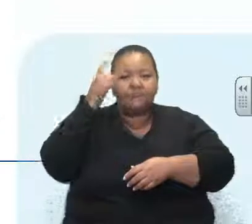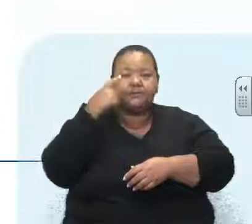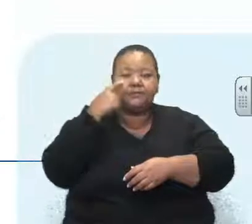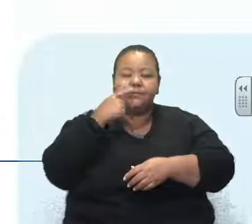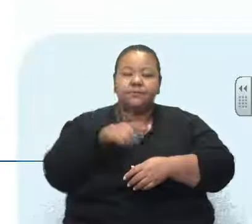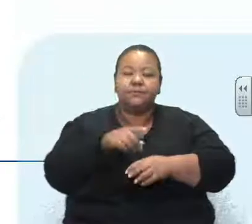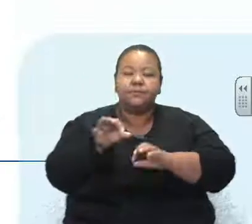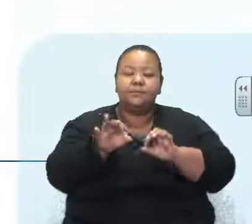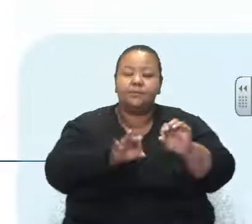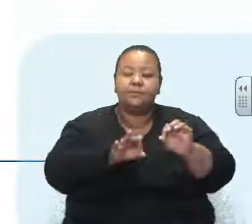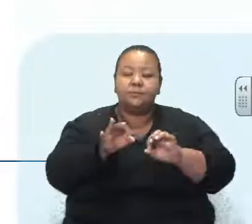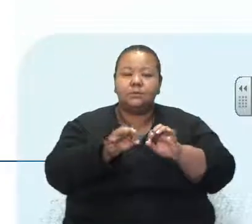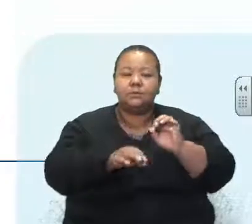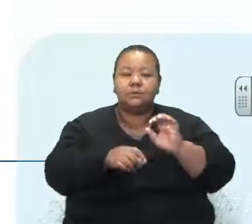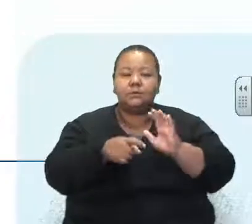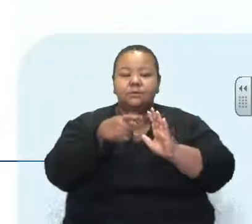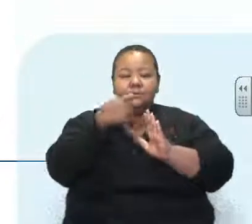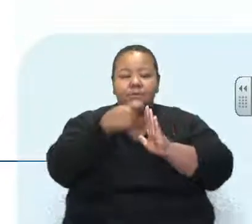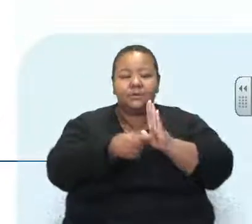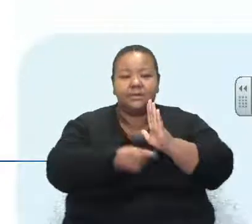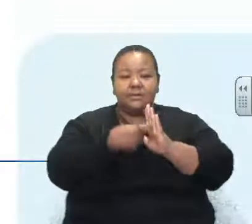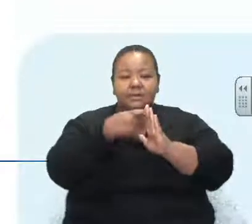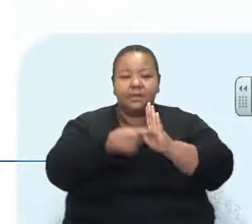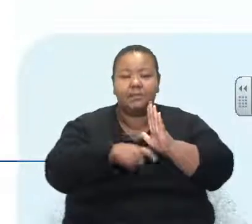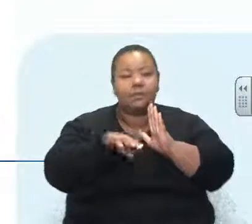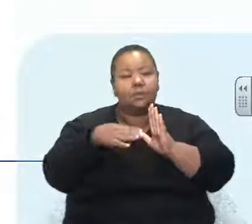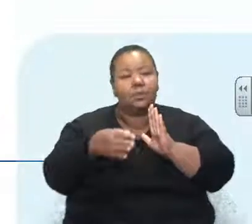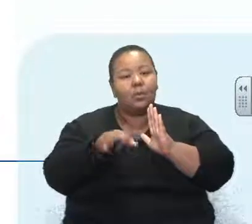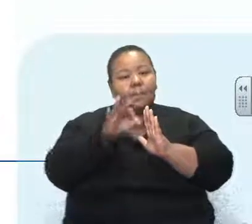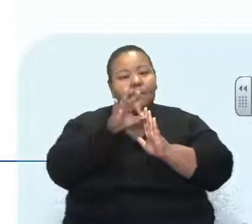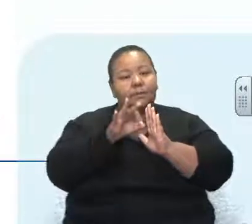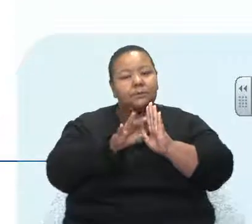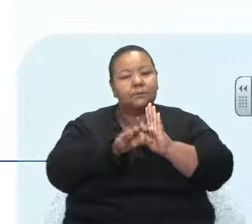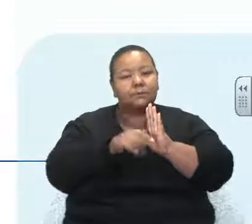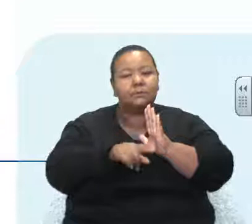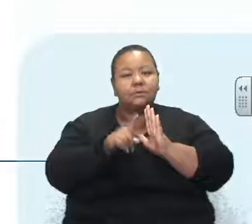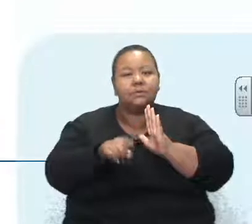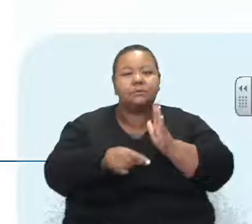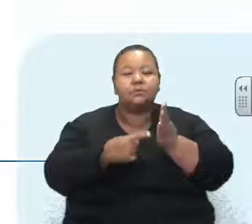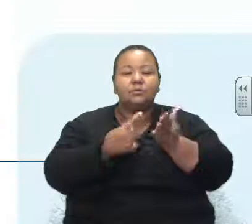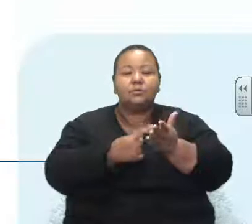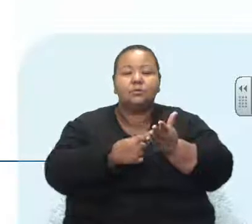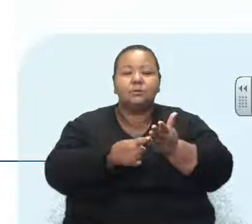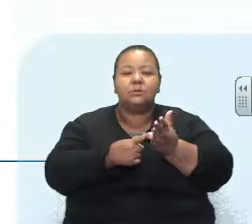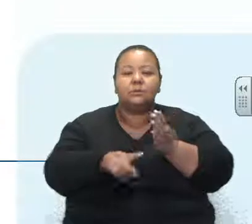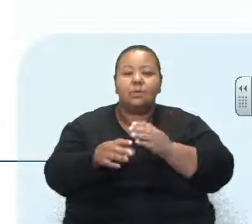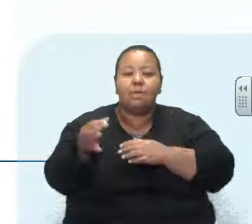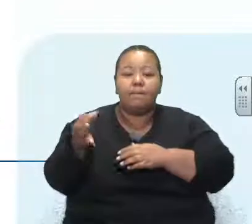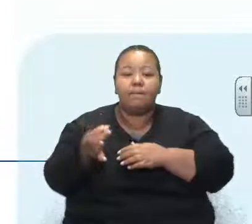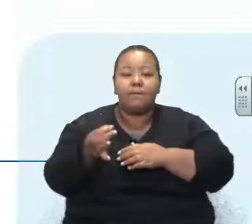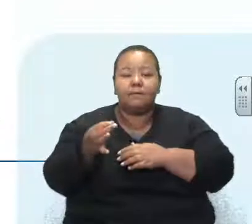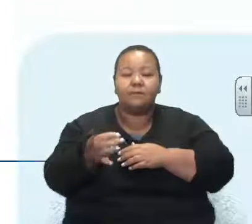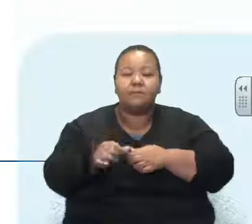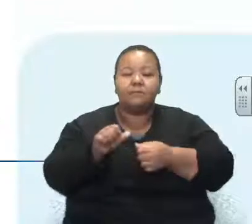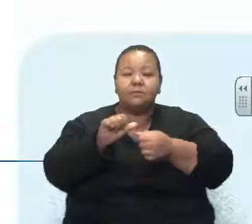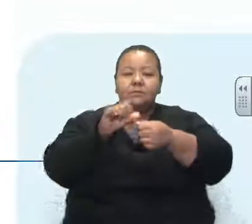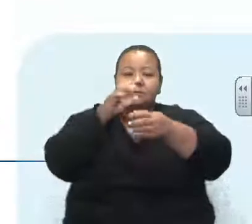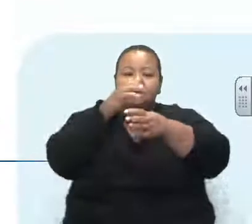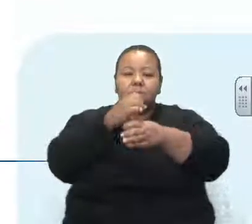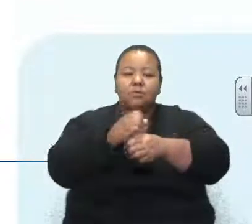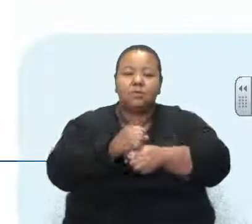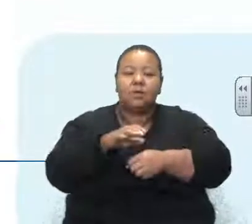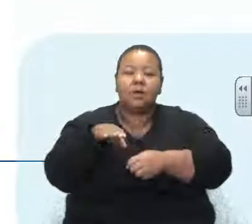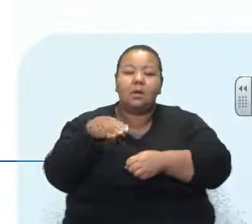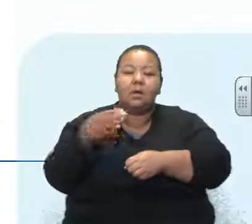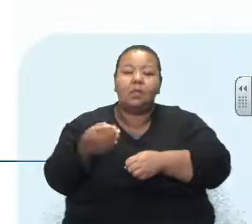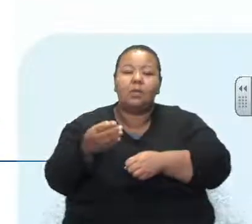de atendimento. Quanto que ele fica? Qual é a porcentagem que ele apresenta? O pedido perfeito mesmo, ele vai calcular quantos pedidos